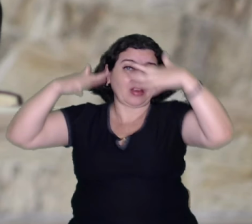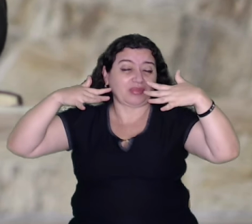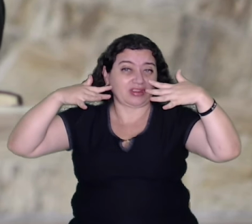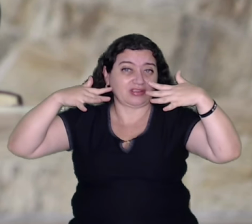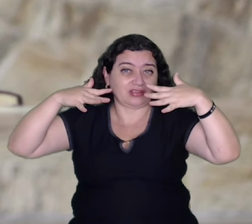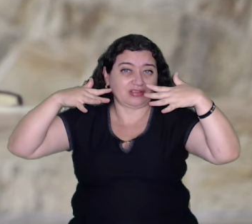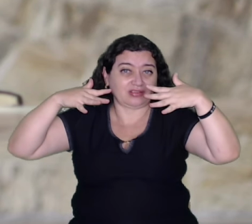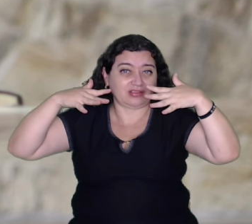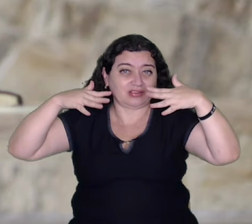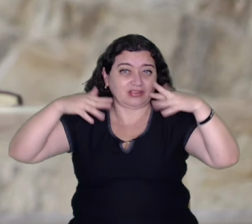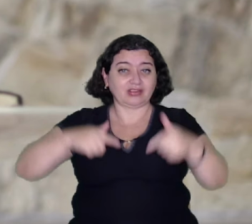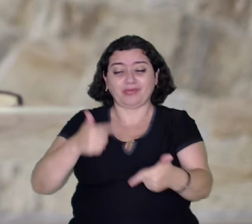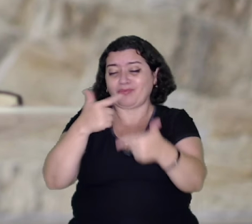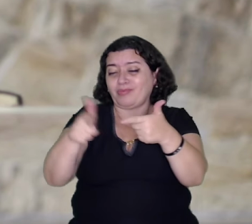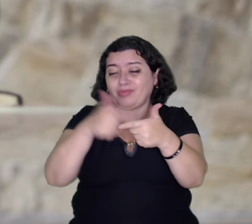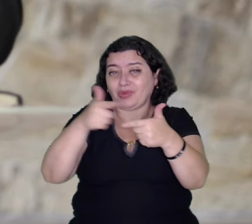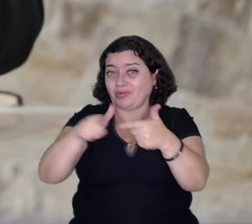surge uma distorção.